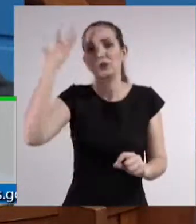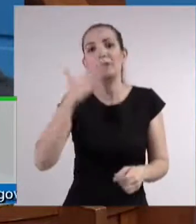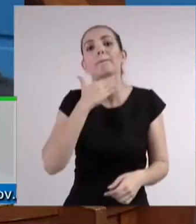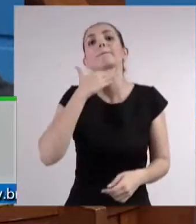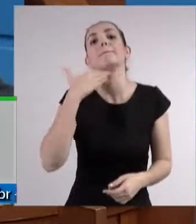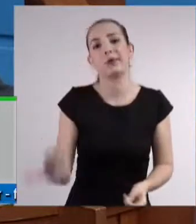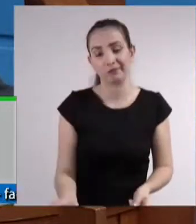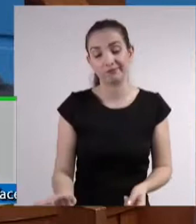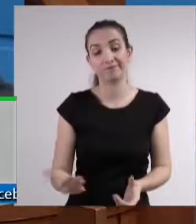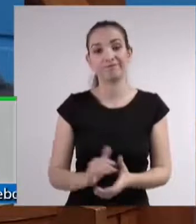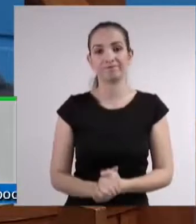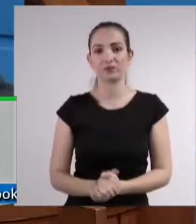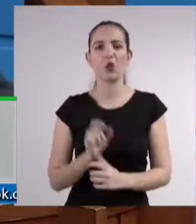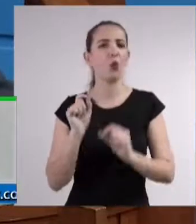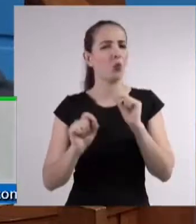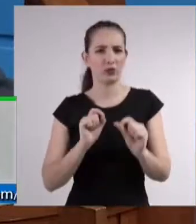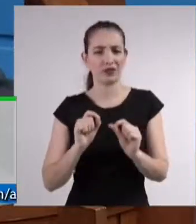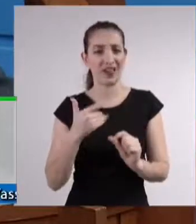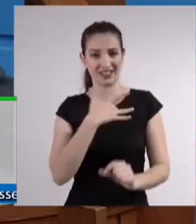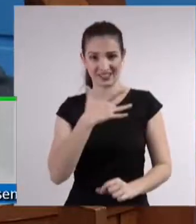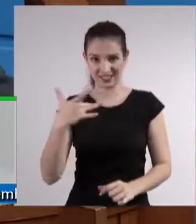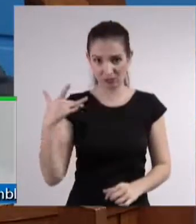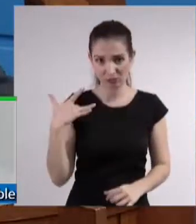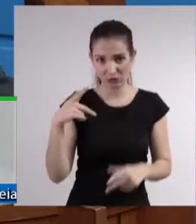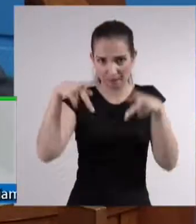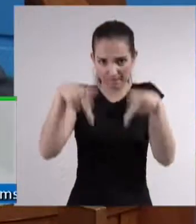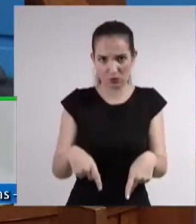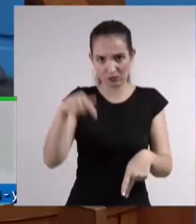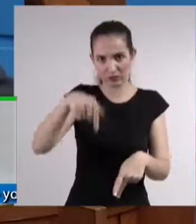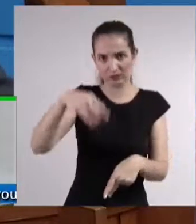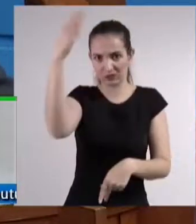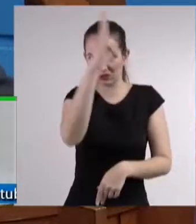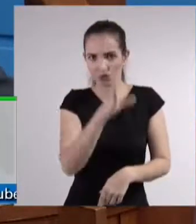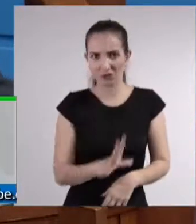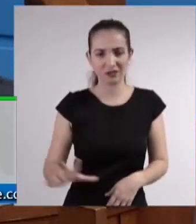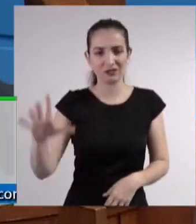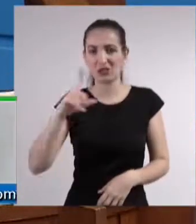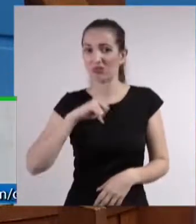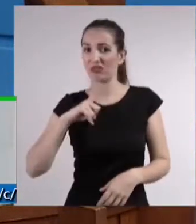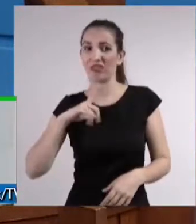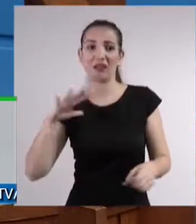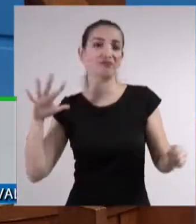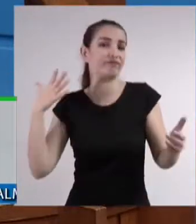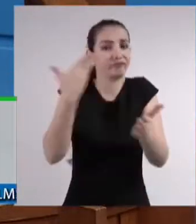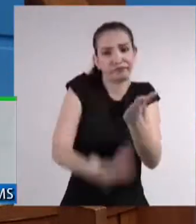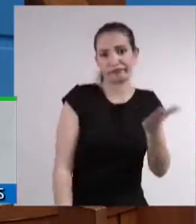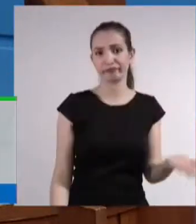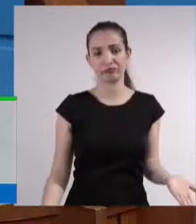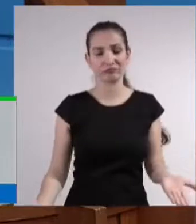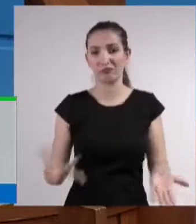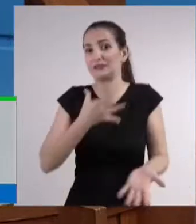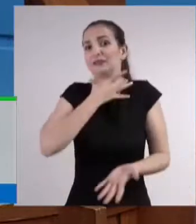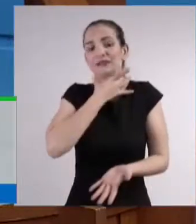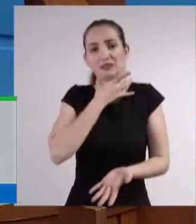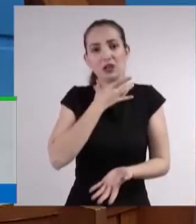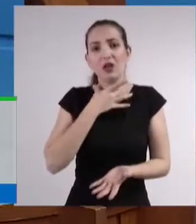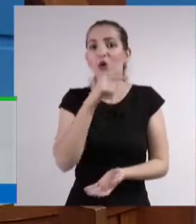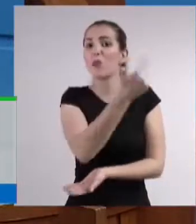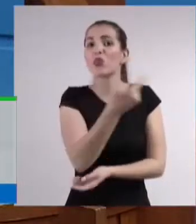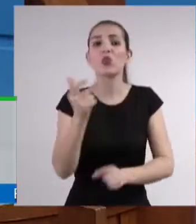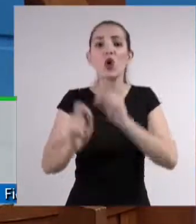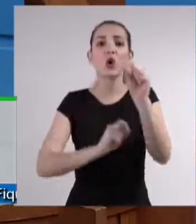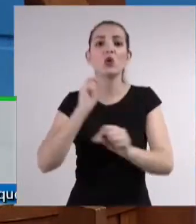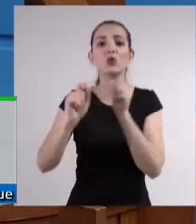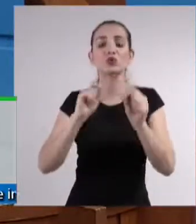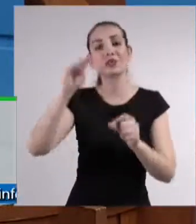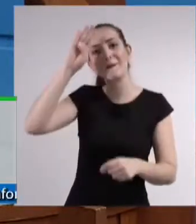A saúde pública no Brasil está falida. Não se tem mais aquilo que se